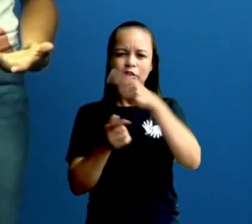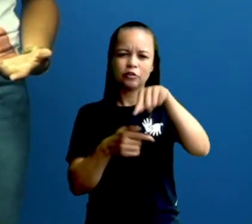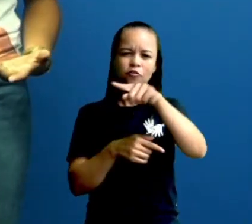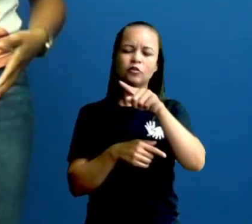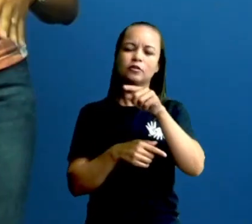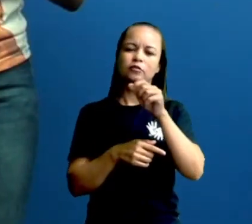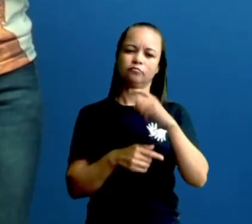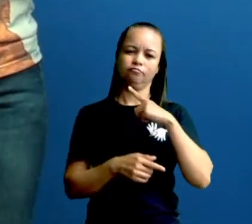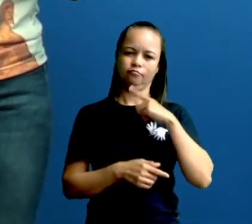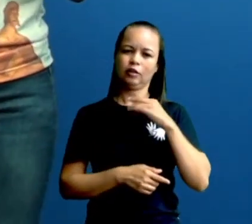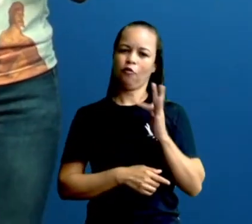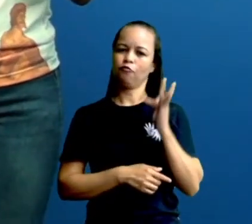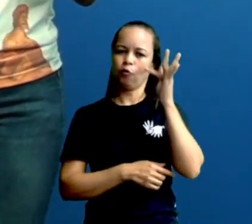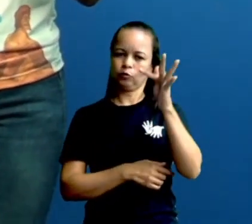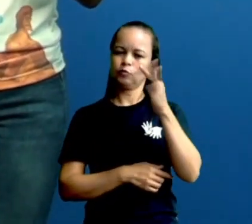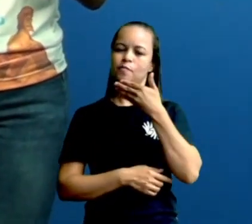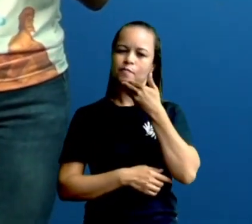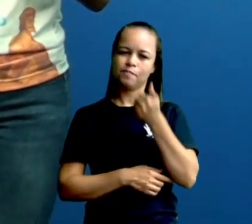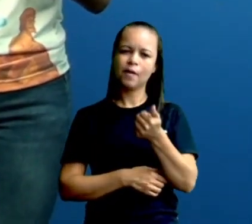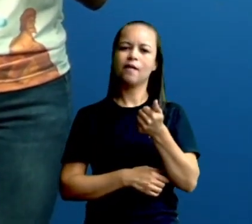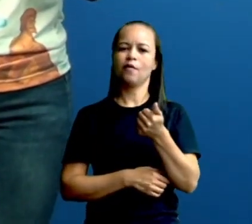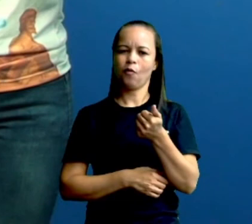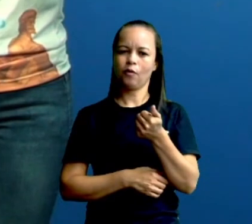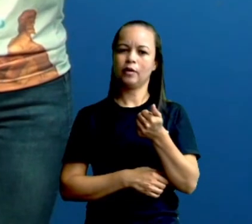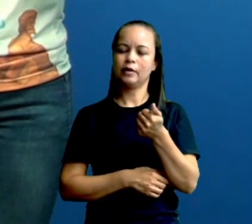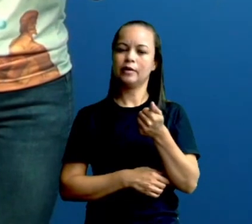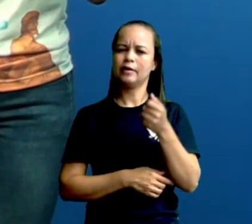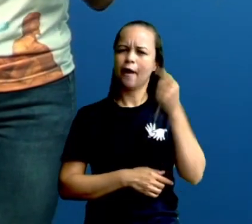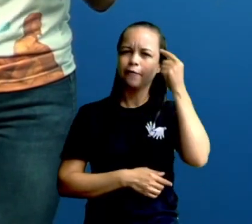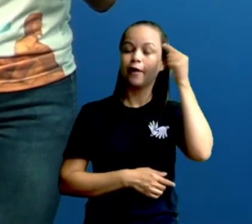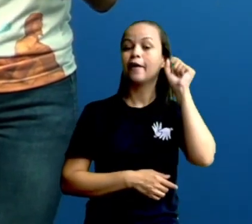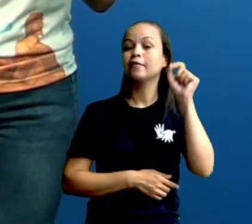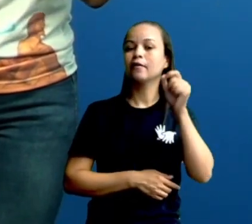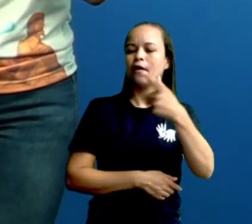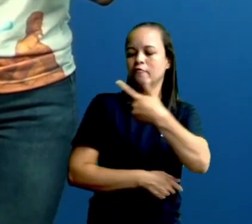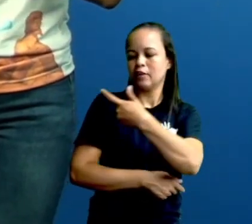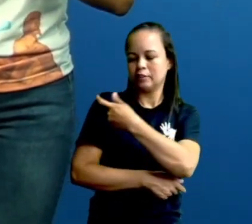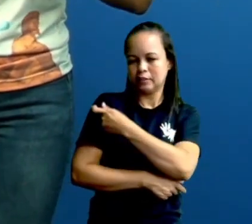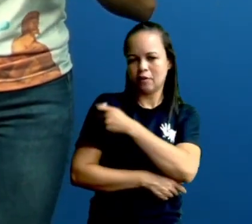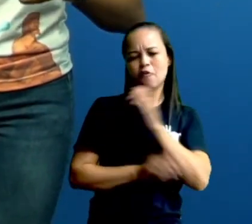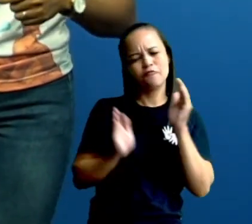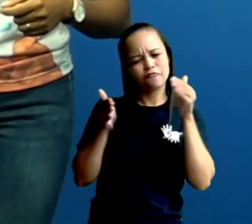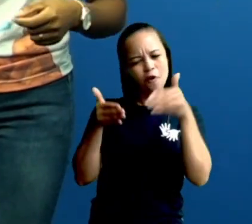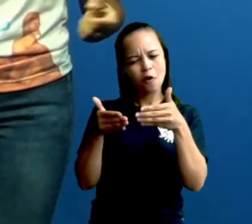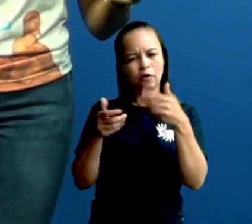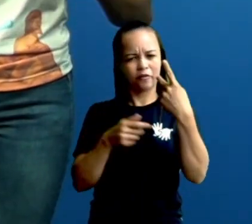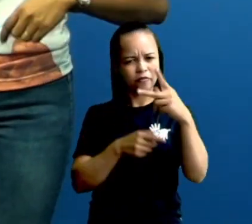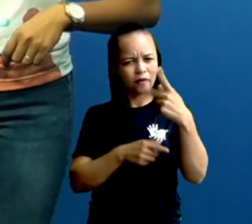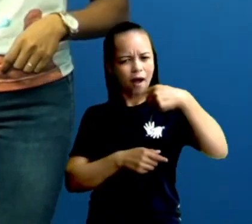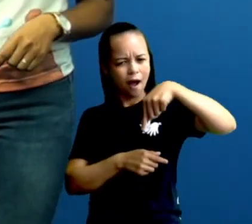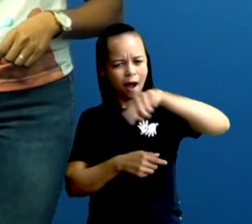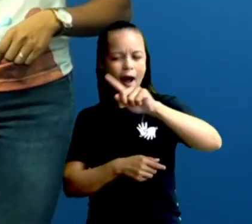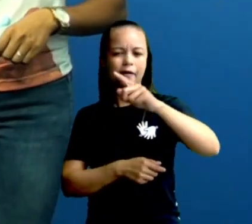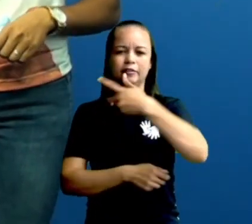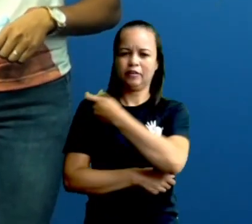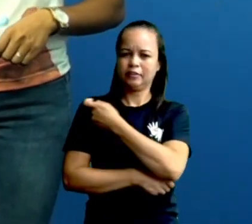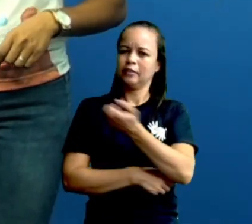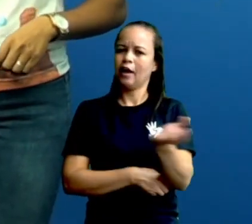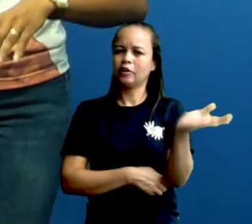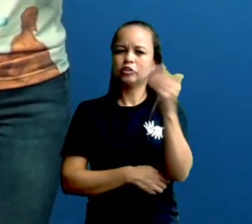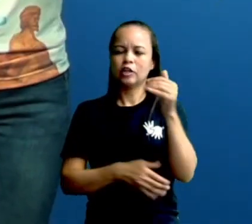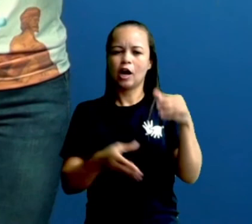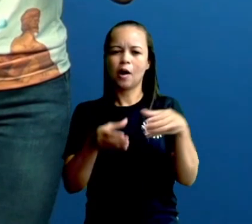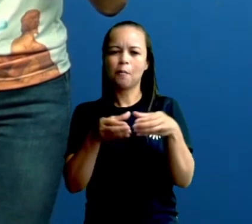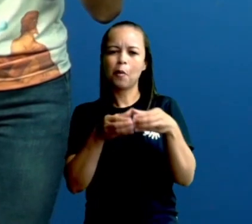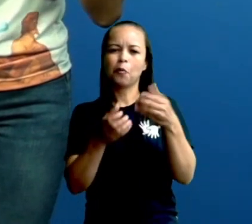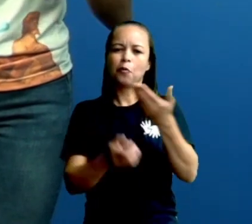futuro melhor. E aquela ideia também da vacinação, tá? Foca também nessa vacina, vai te vacinar, chama toda a galera para se